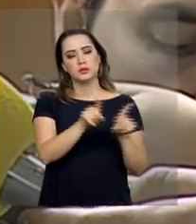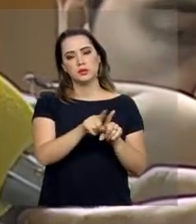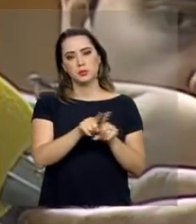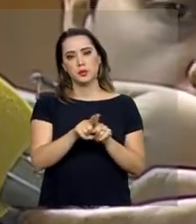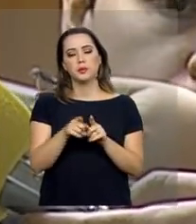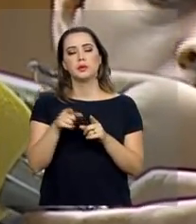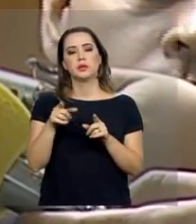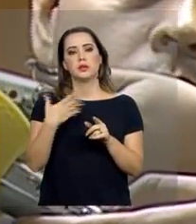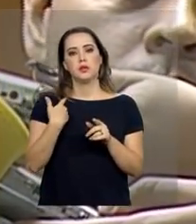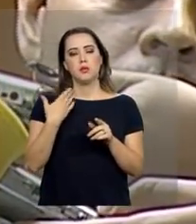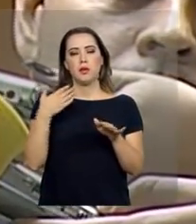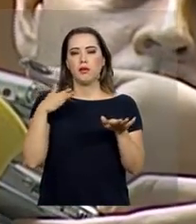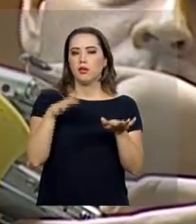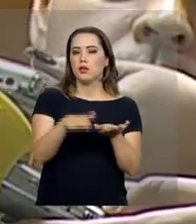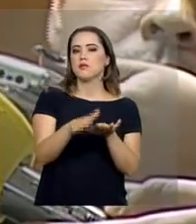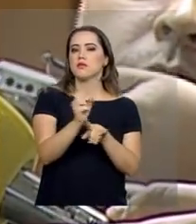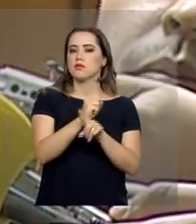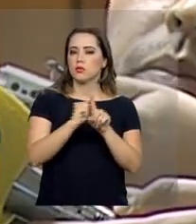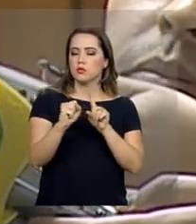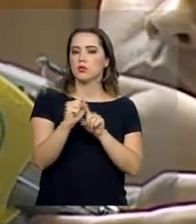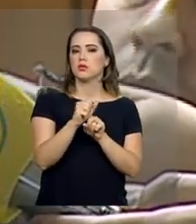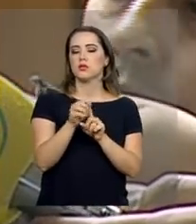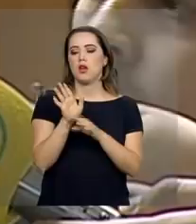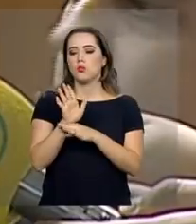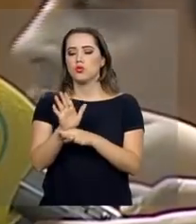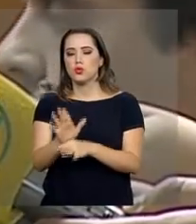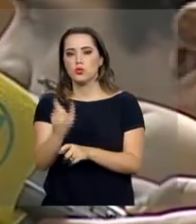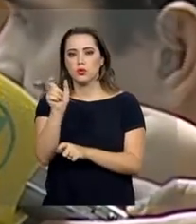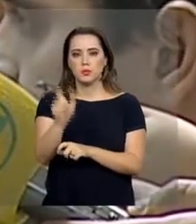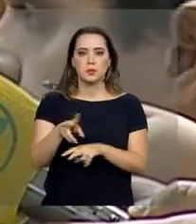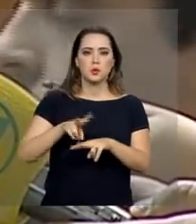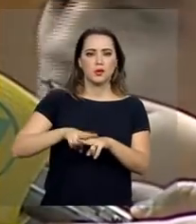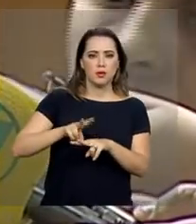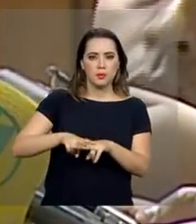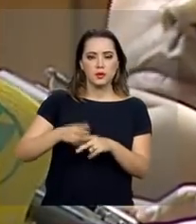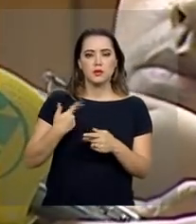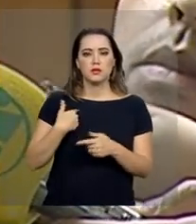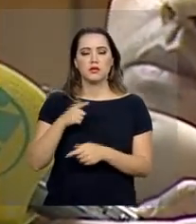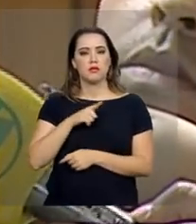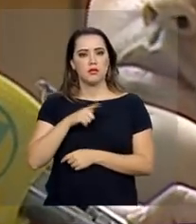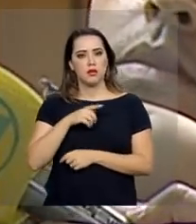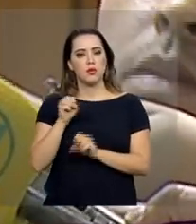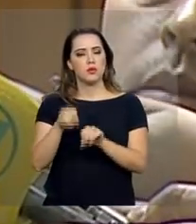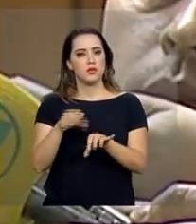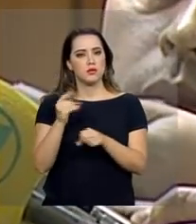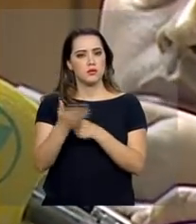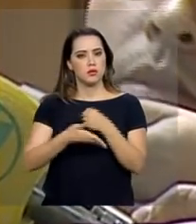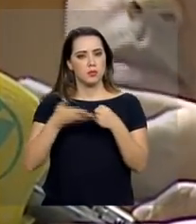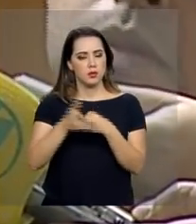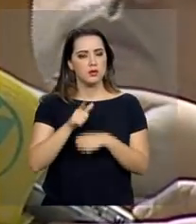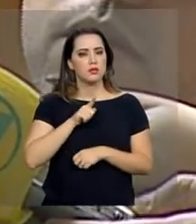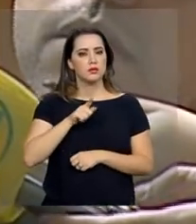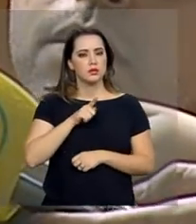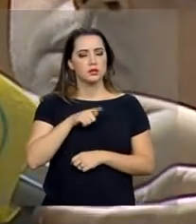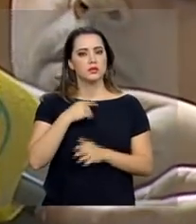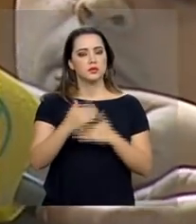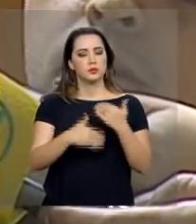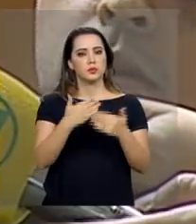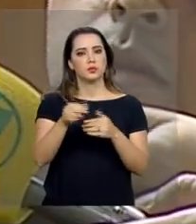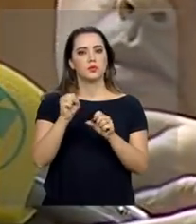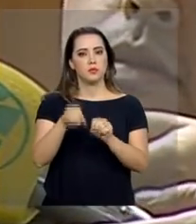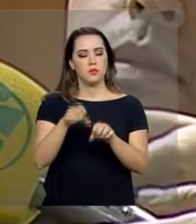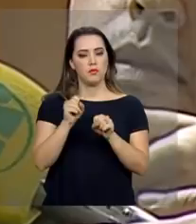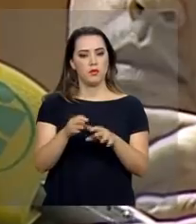para a ressocialização para o apoio àquele que está apenado ter educação básica poder ter através da educação